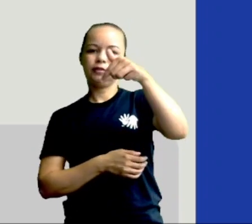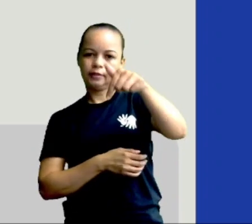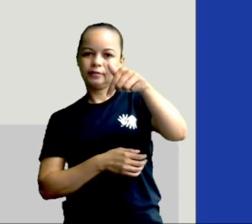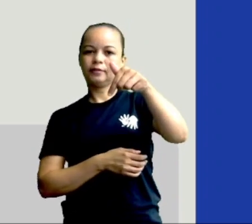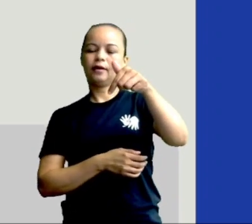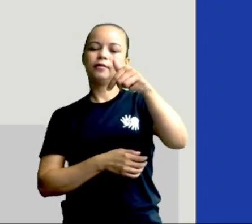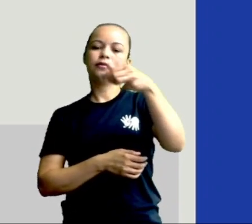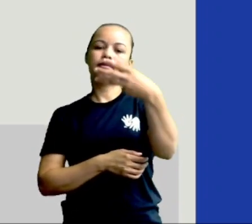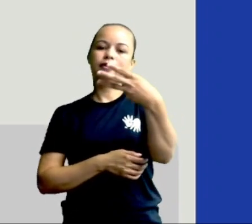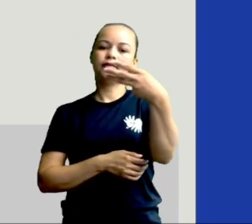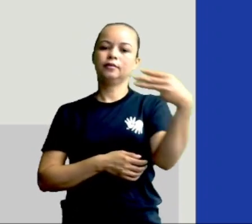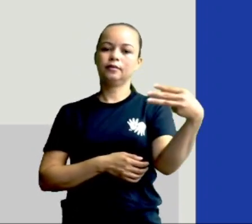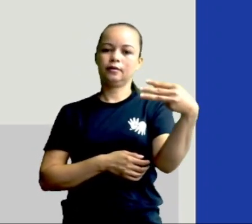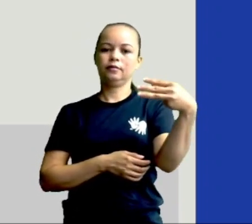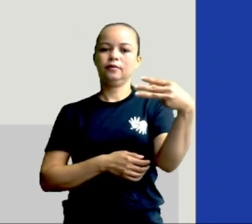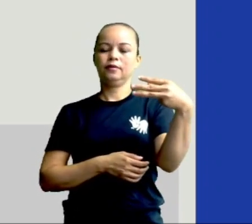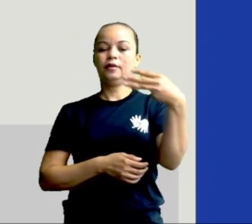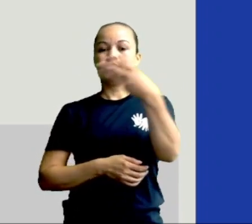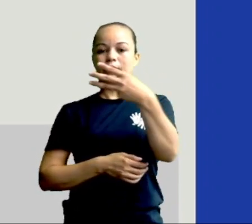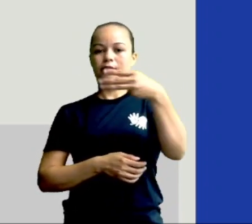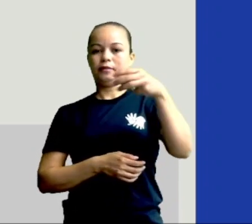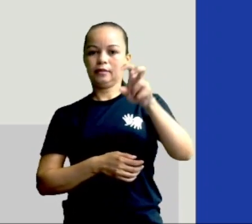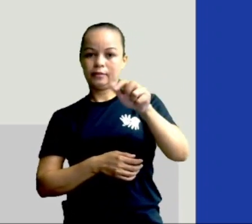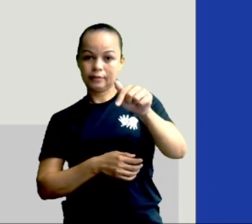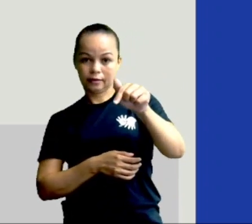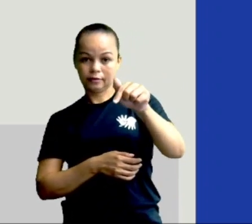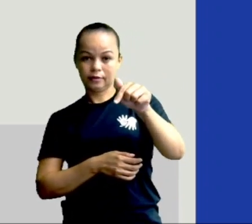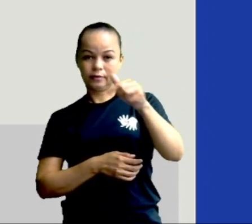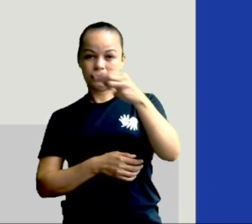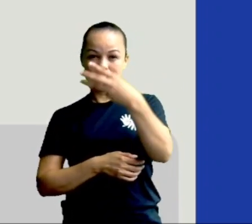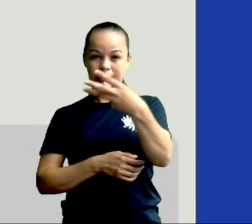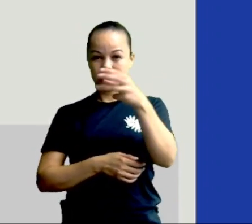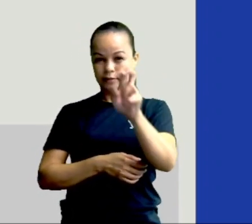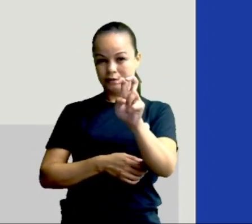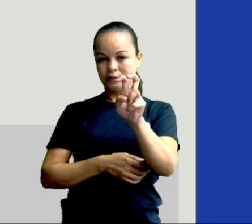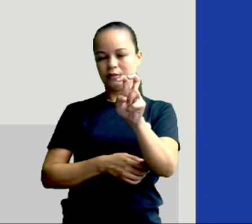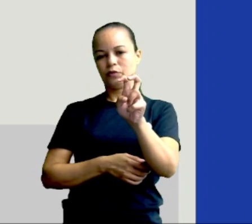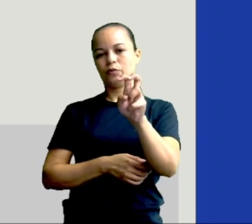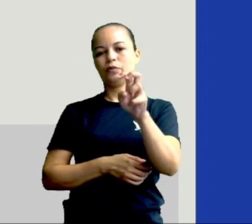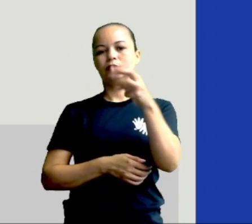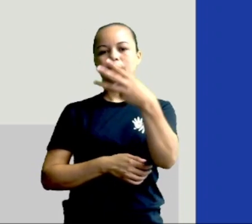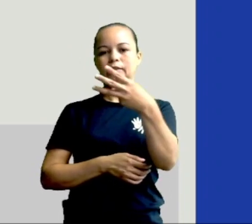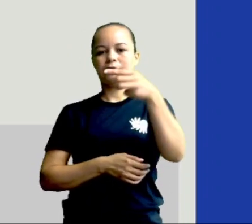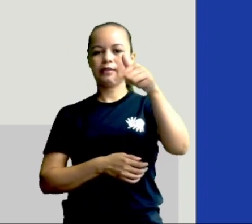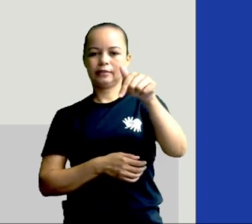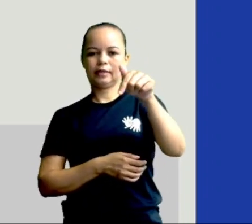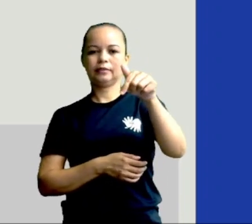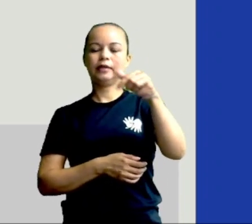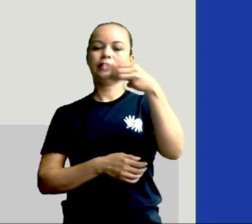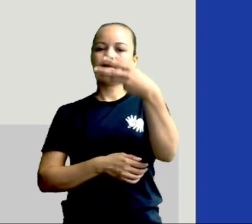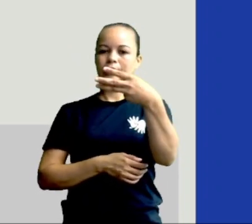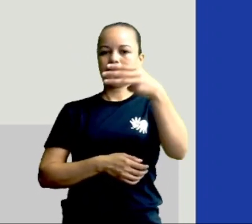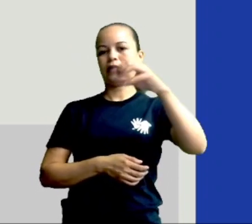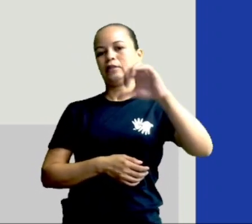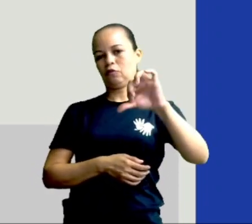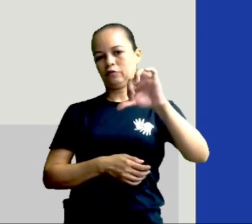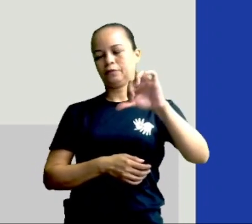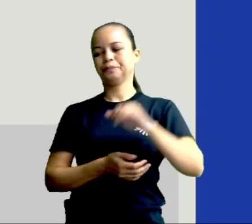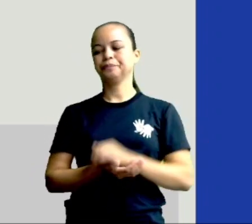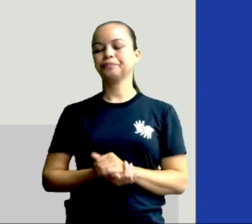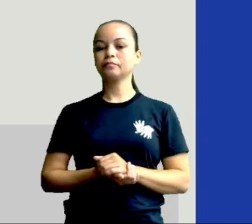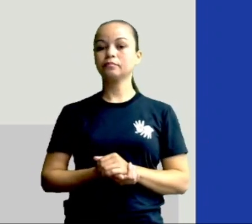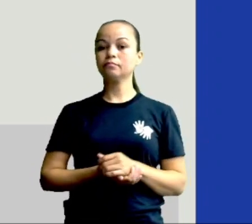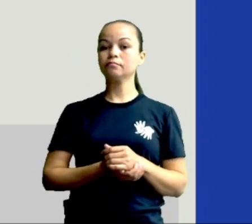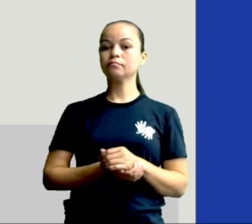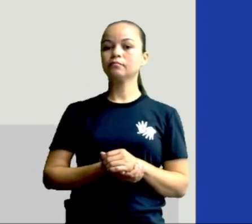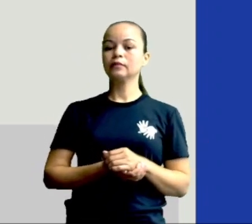37, 33, 37, 35, 37 e 39. Esses foram